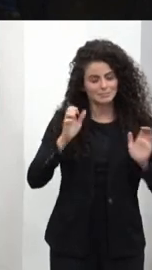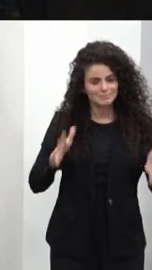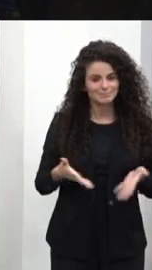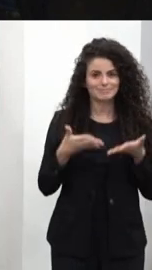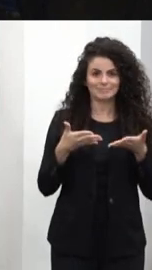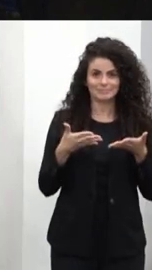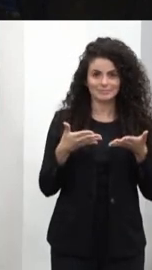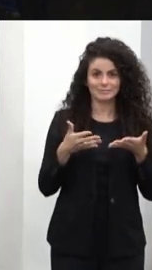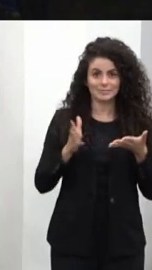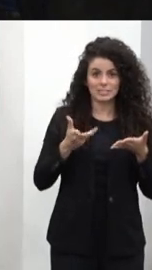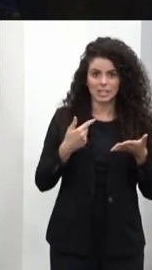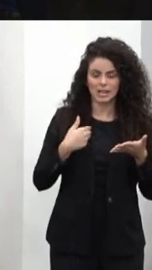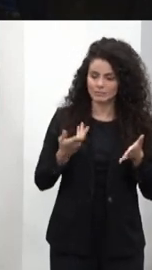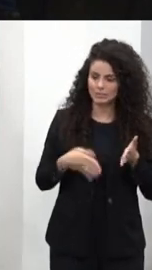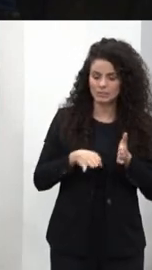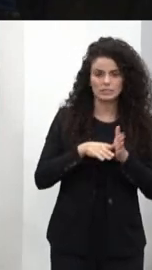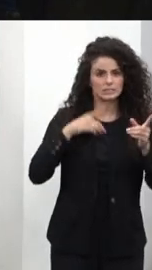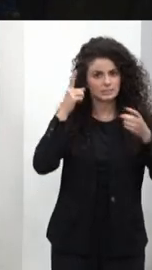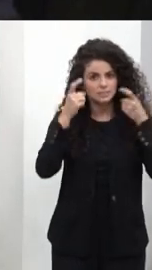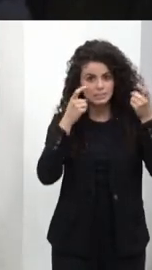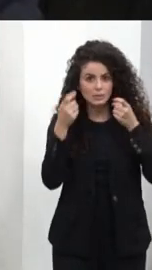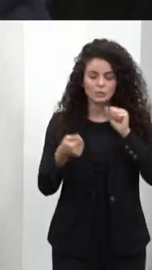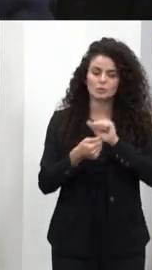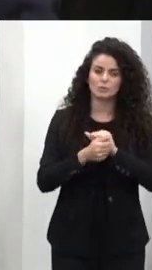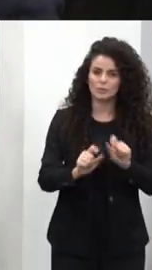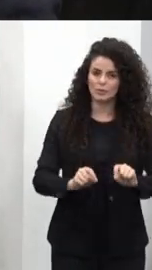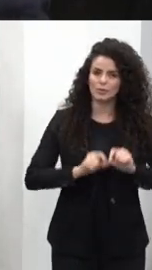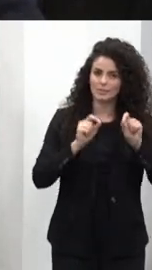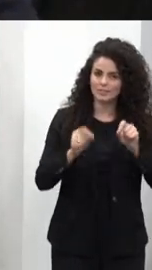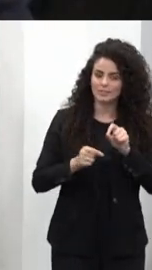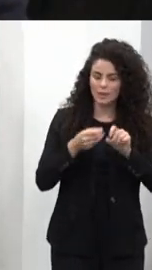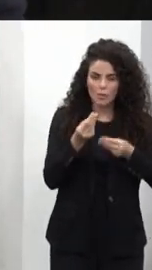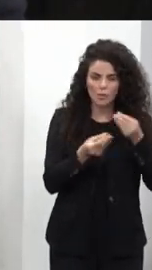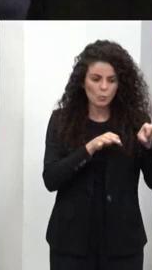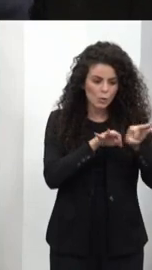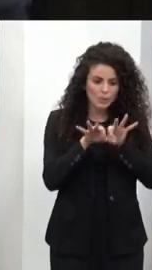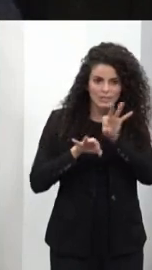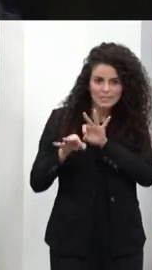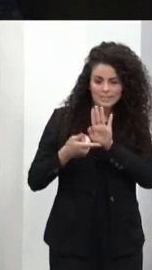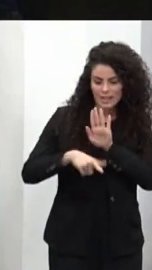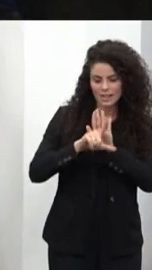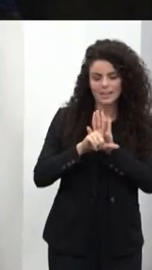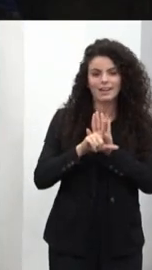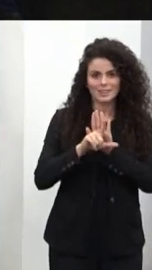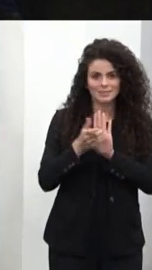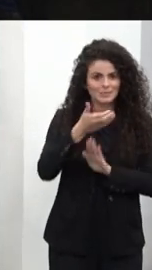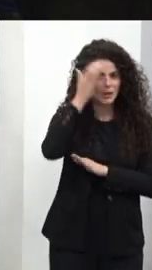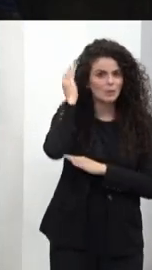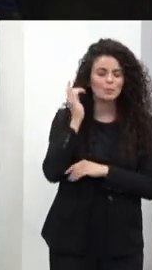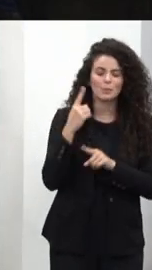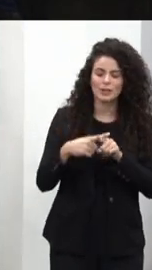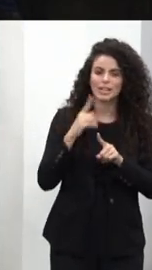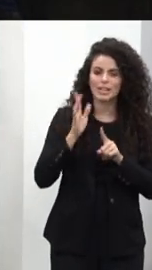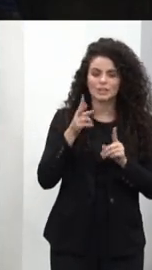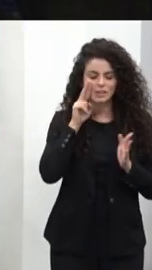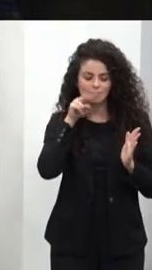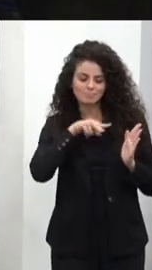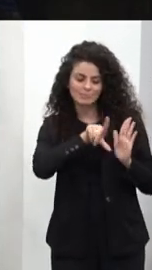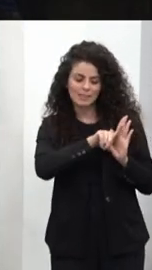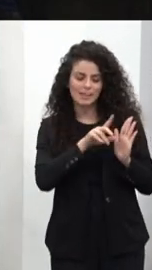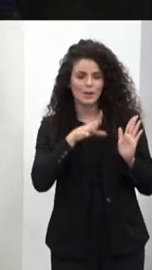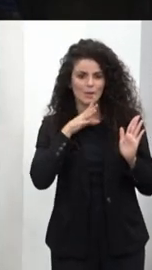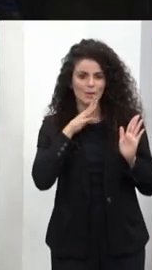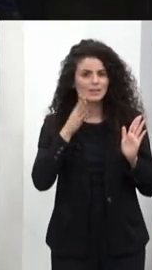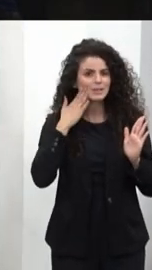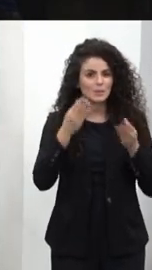desde quando cheguei uma grande preocupação que eu trouxe comigo foi a de operacionalizar lei Paulo Gustavo eu já tava familiarizado com ela e nós todos